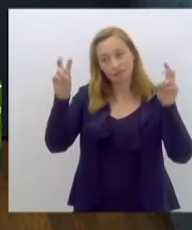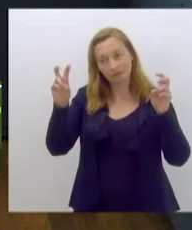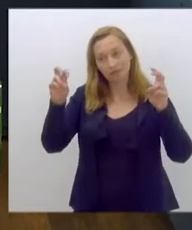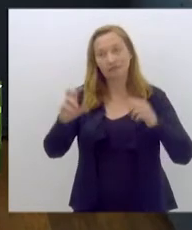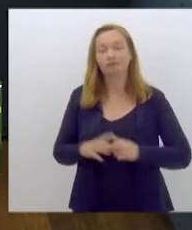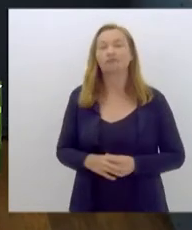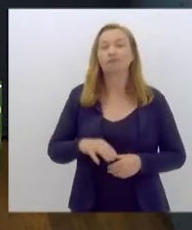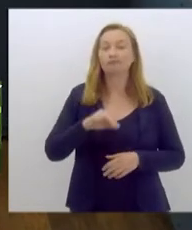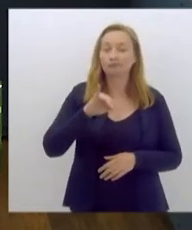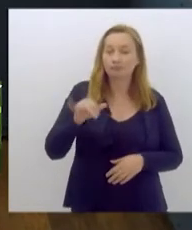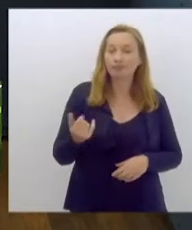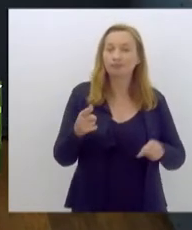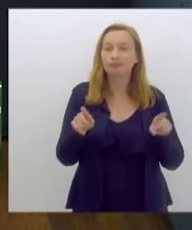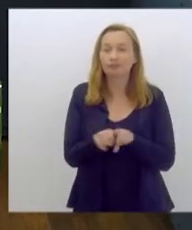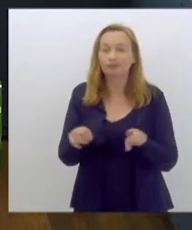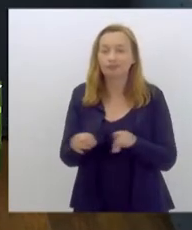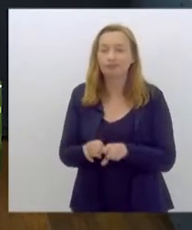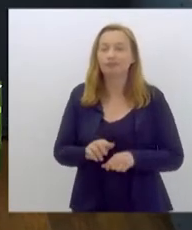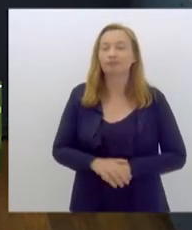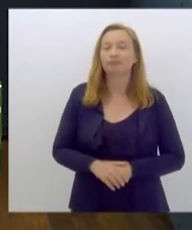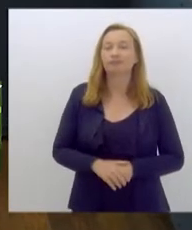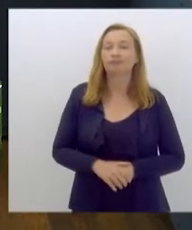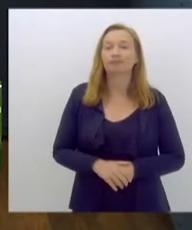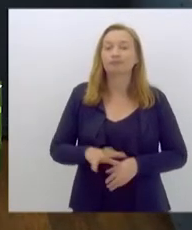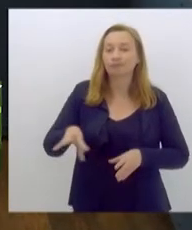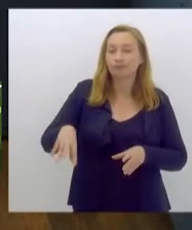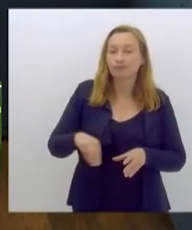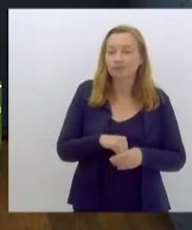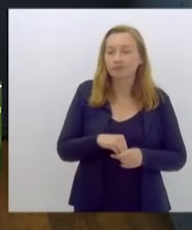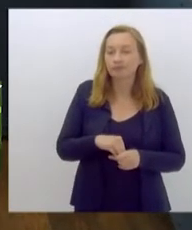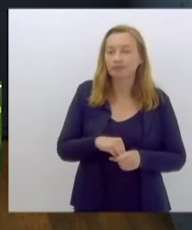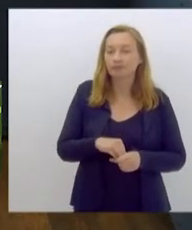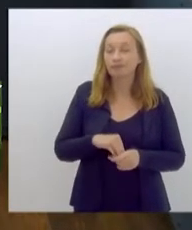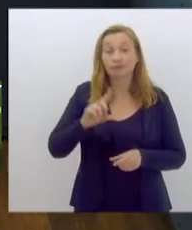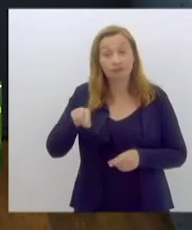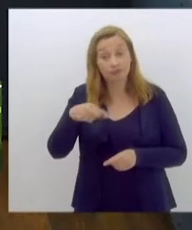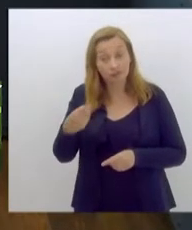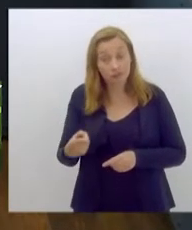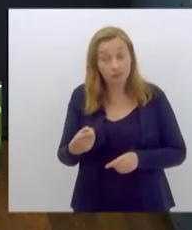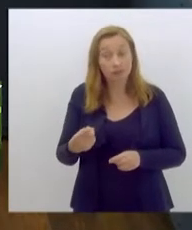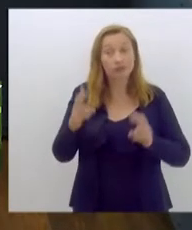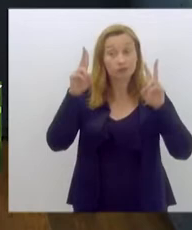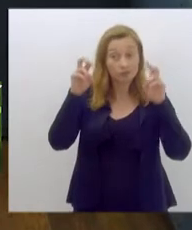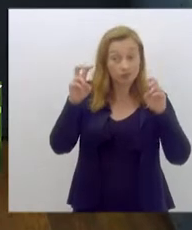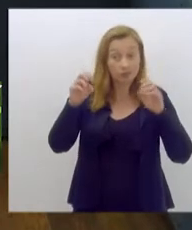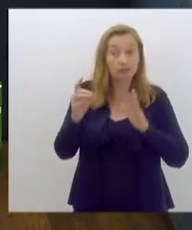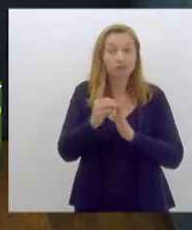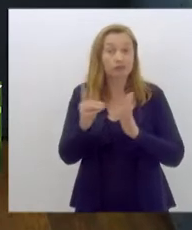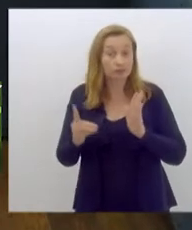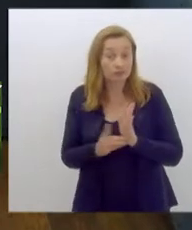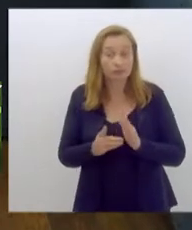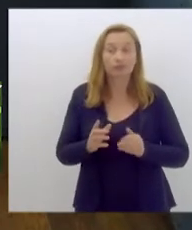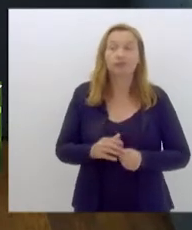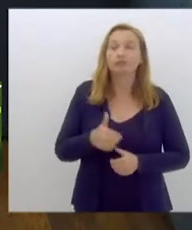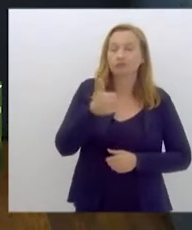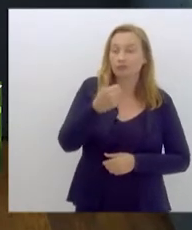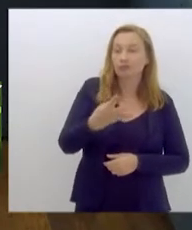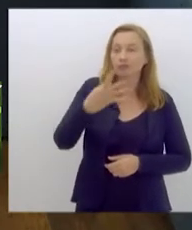E aproveitei também para incluir um outro polêmico decreto, o